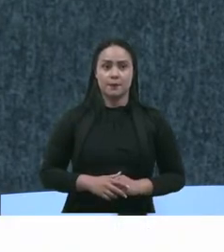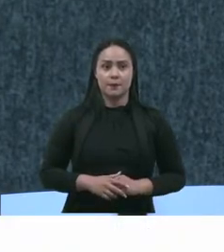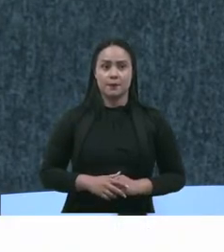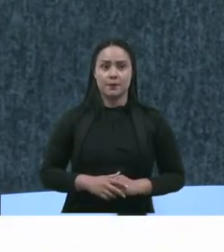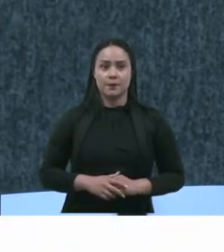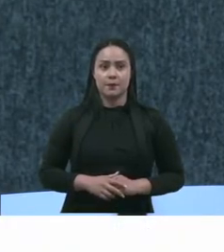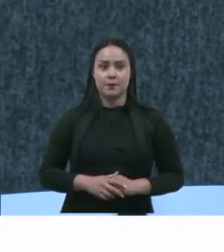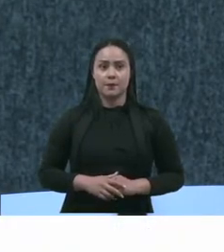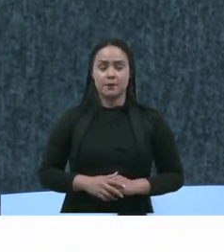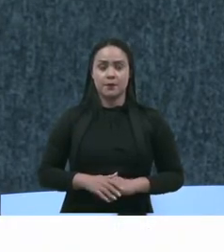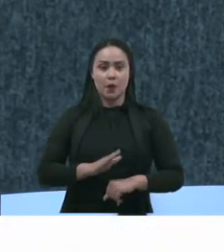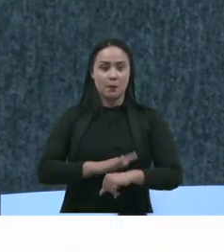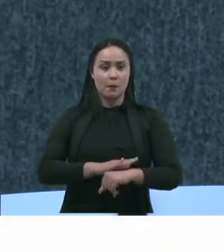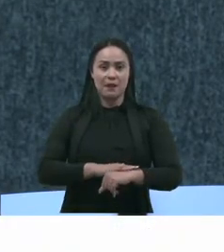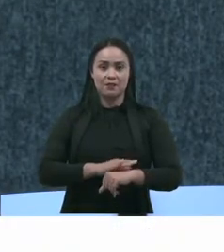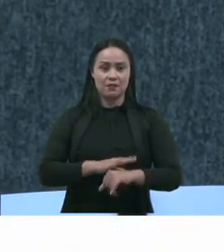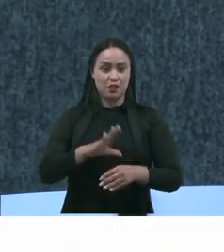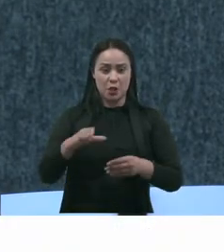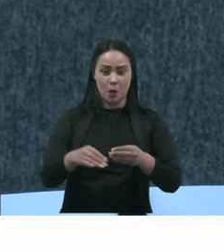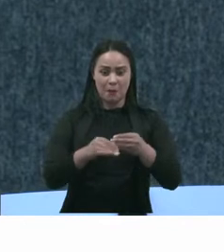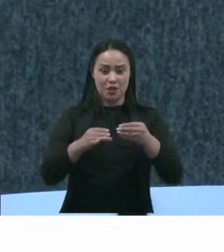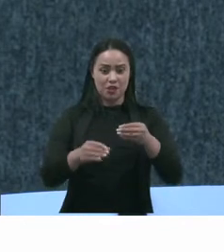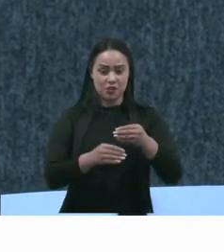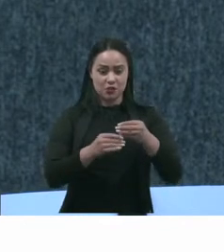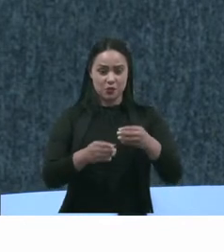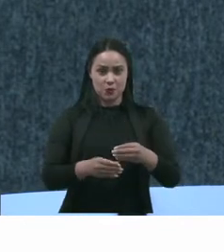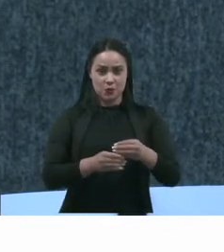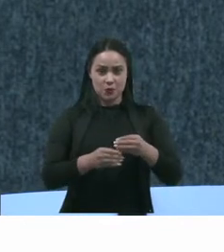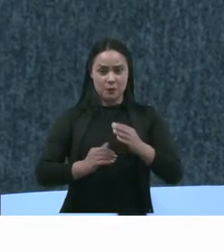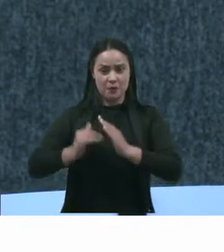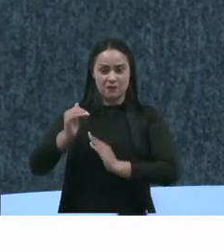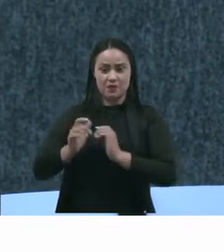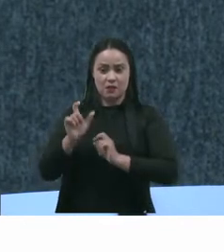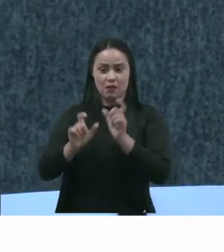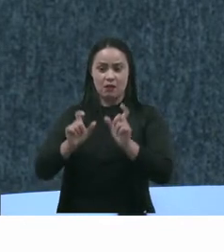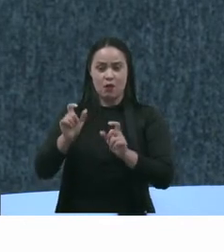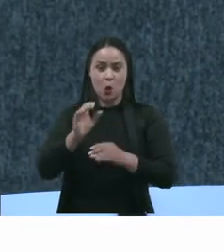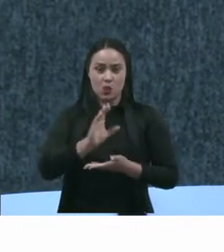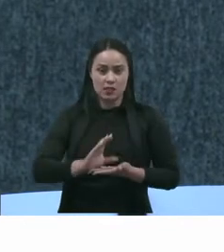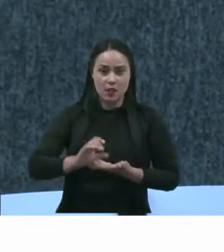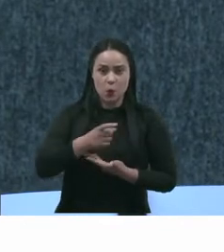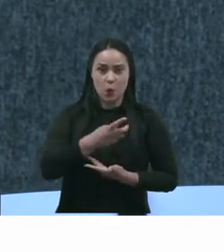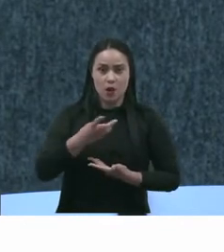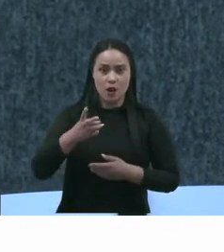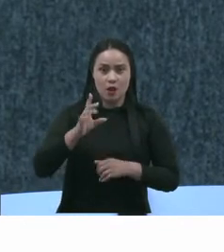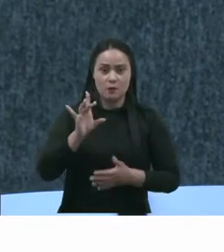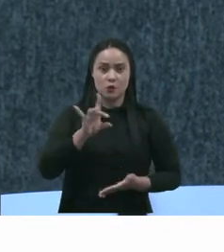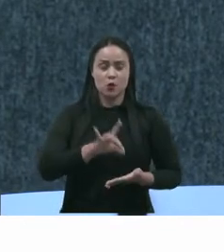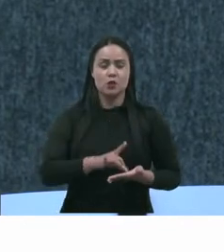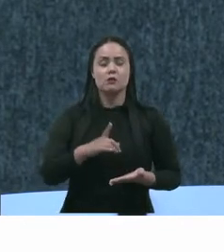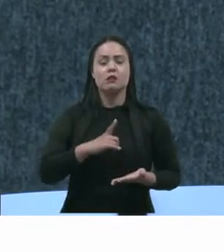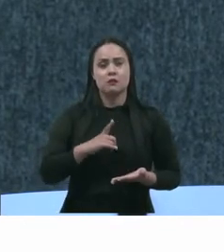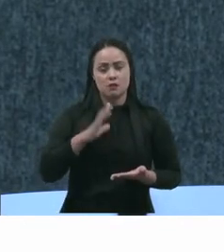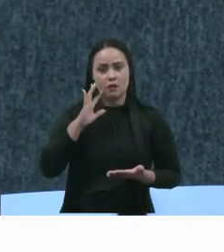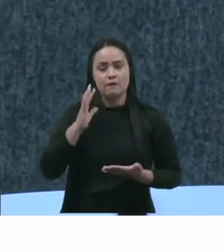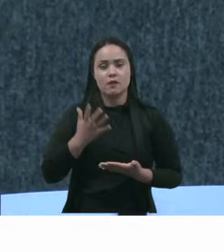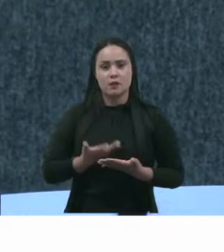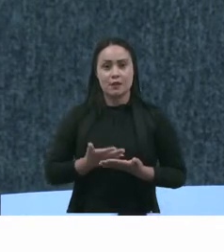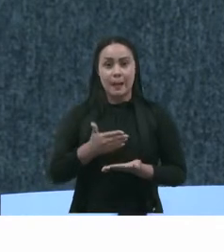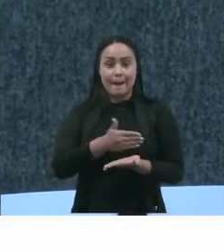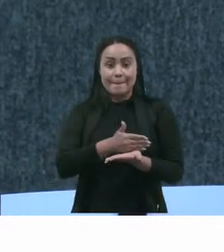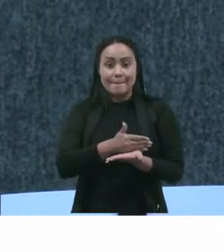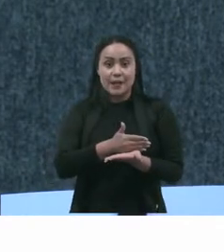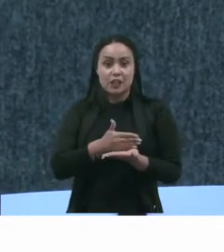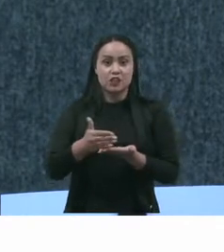não preenchidos os cargos do Conselho, a maioria absoluta deveria ser definida a